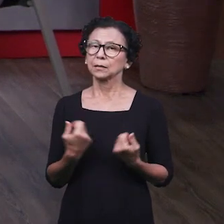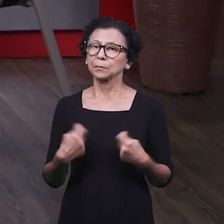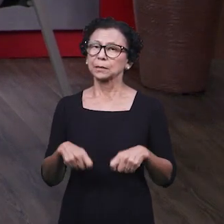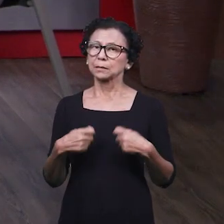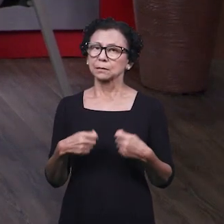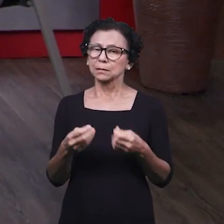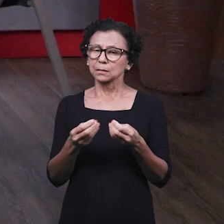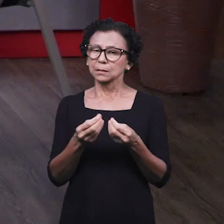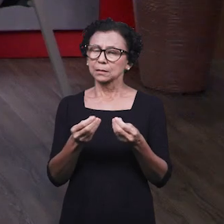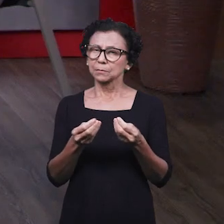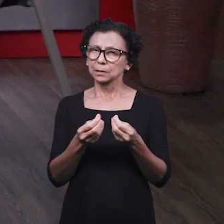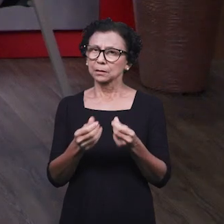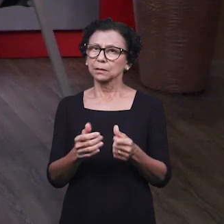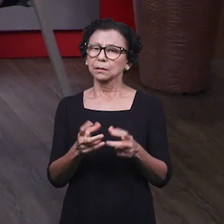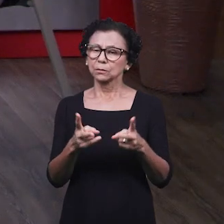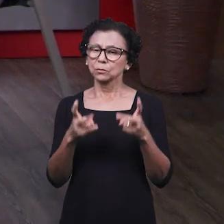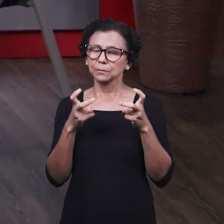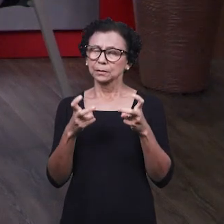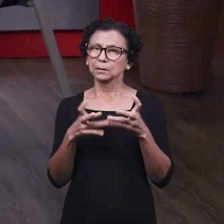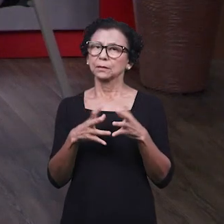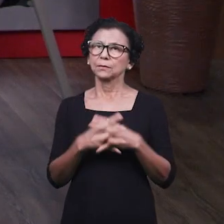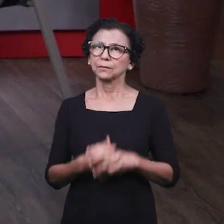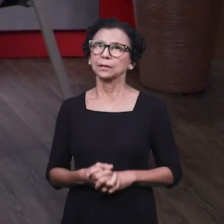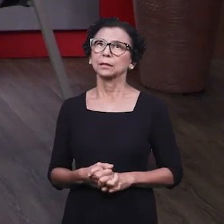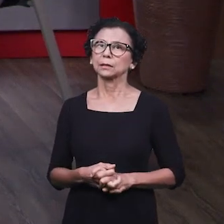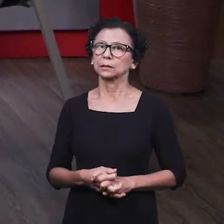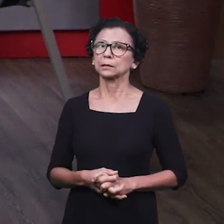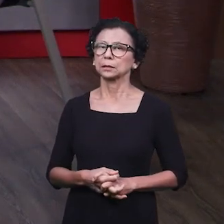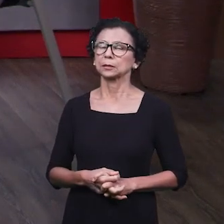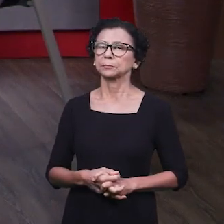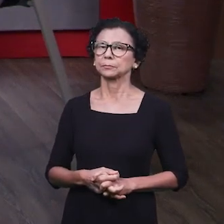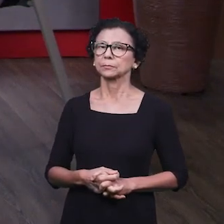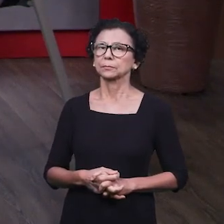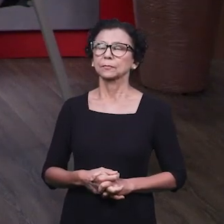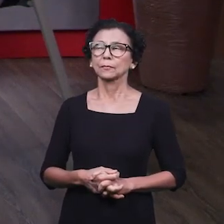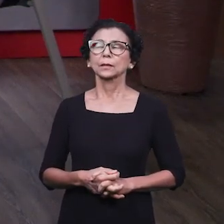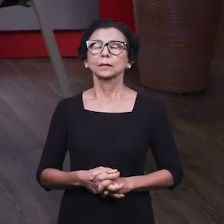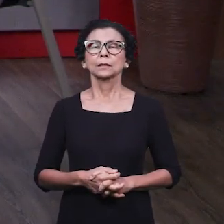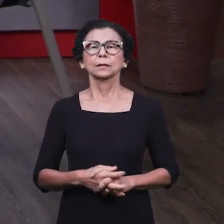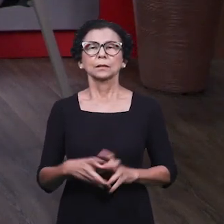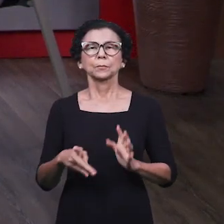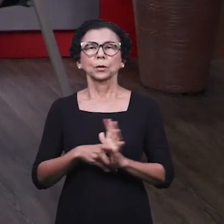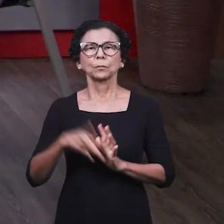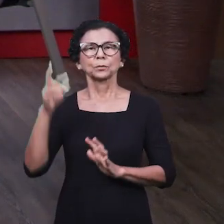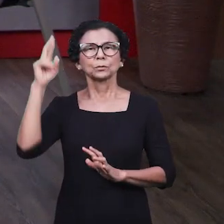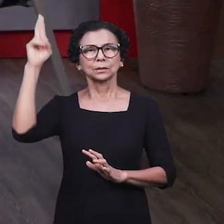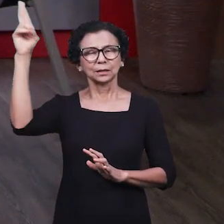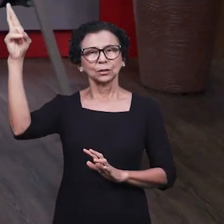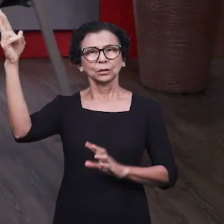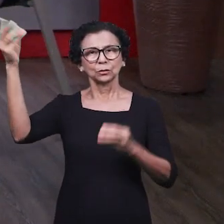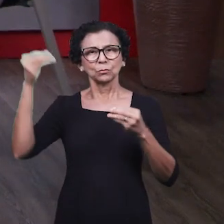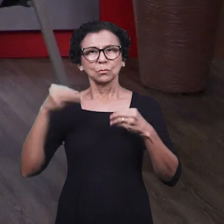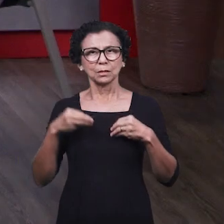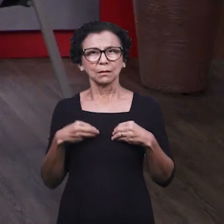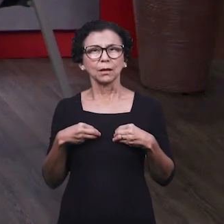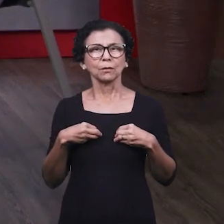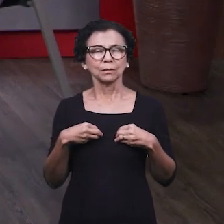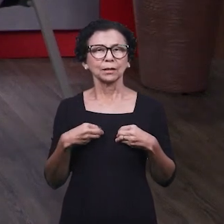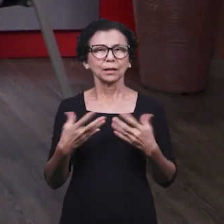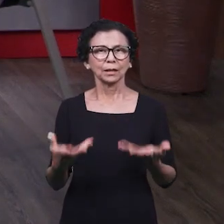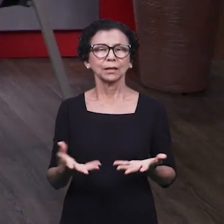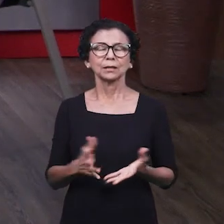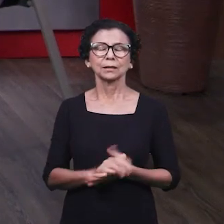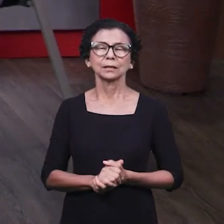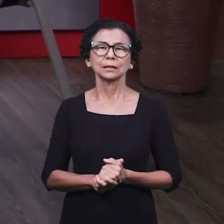certo, os pais têm e até algo que vem da parte do Senhor, né? Para perceber e poder ali atuar, dar uma